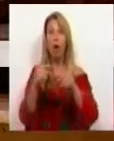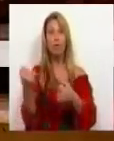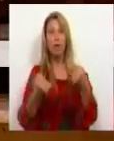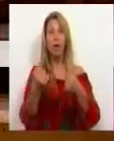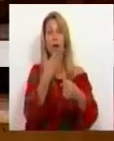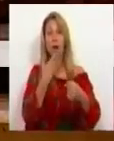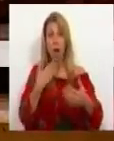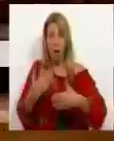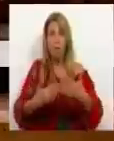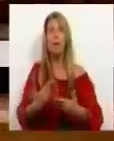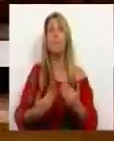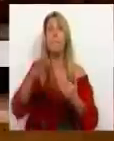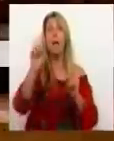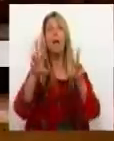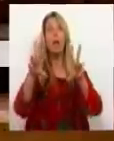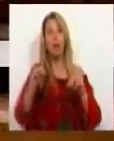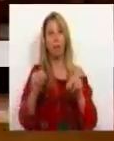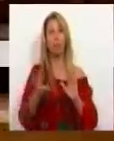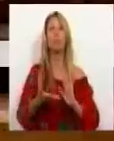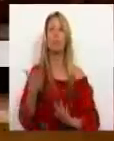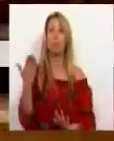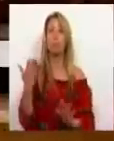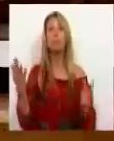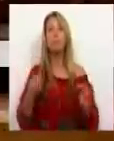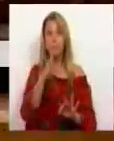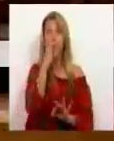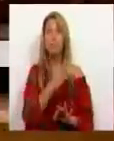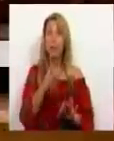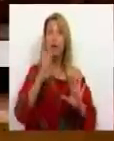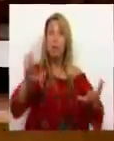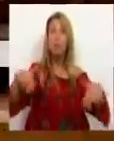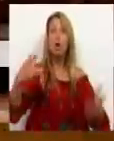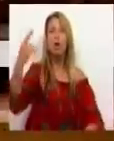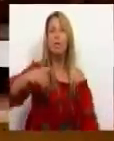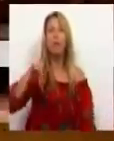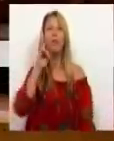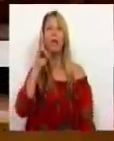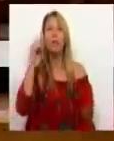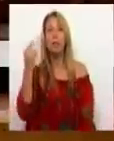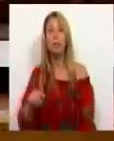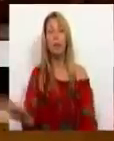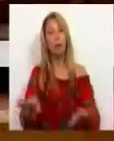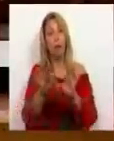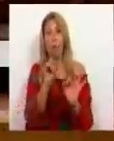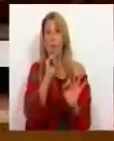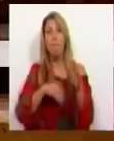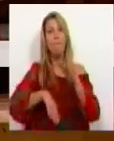mais eficientes e mais limpos, cuja concretização pode e deve ser garantida, tanto quanto